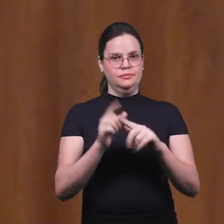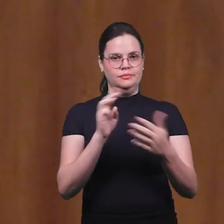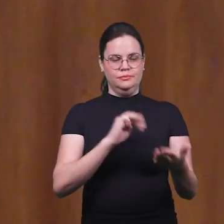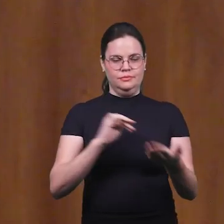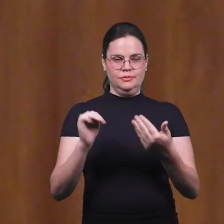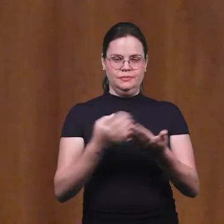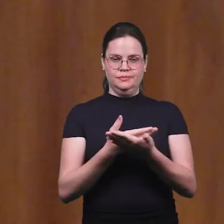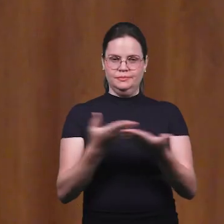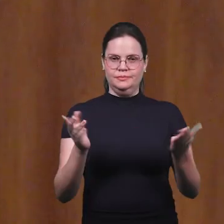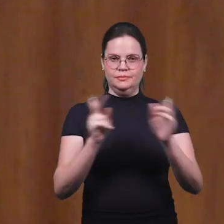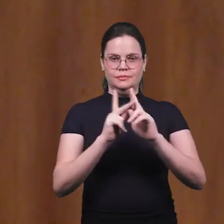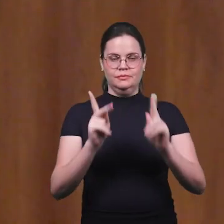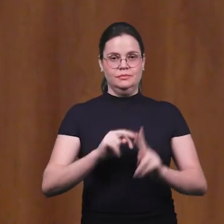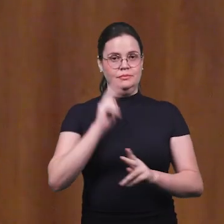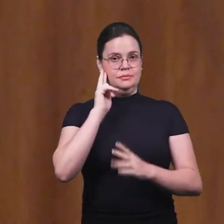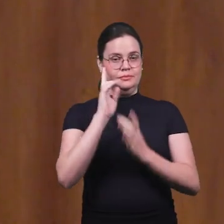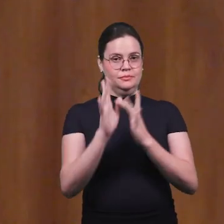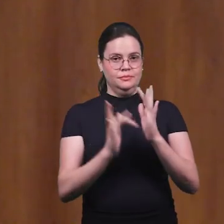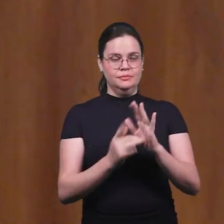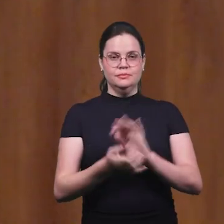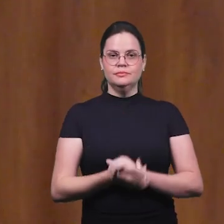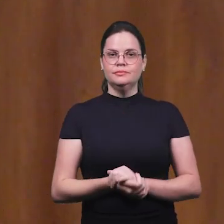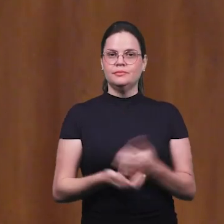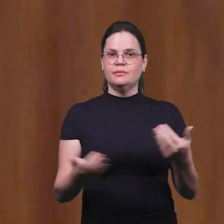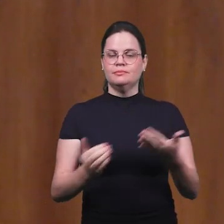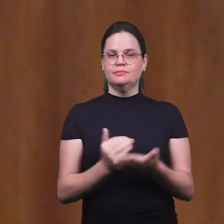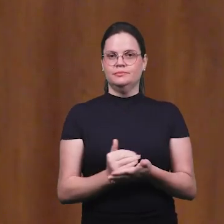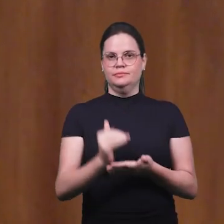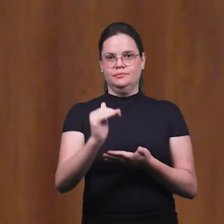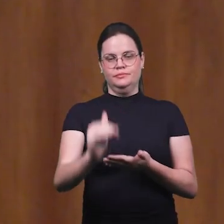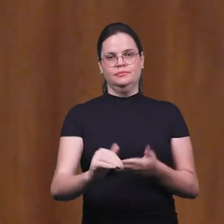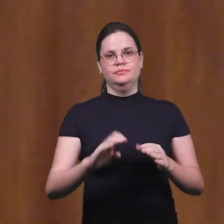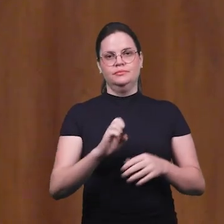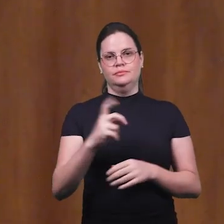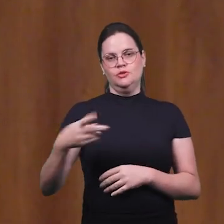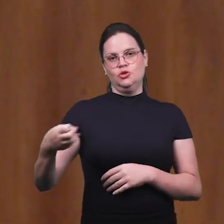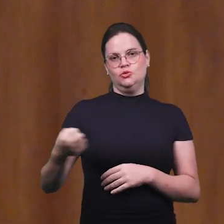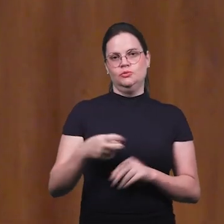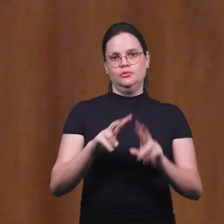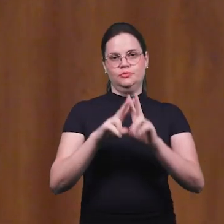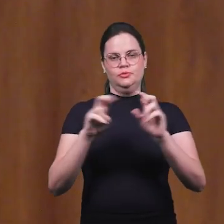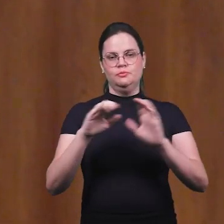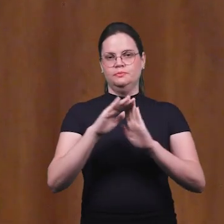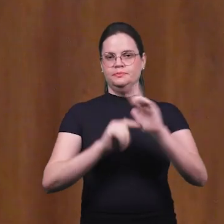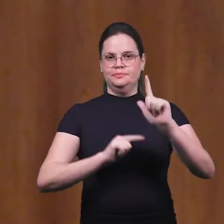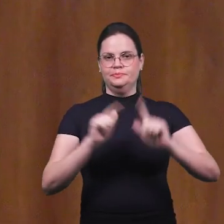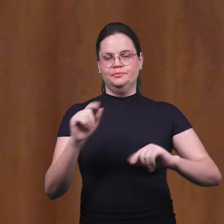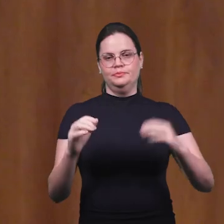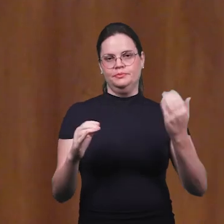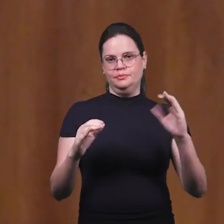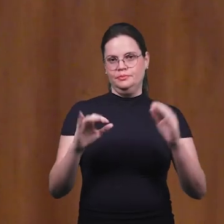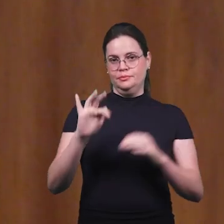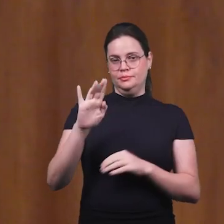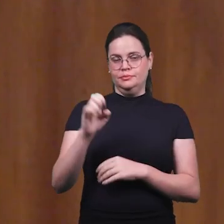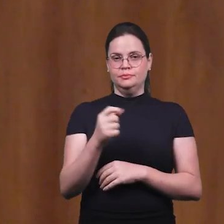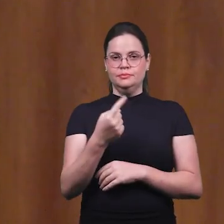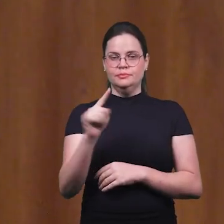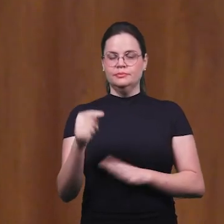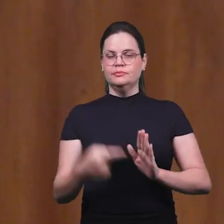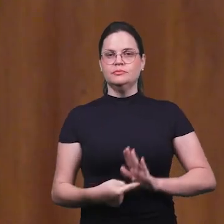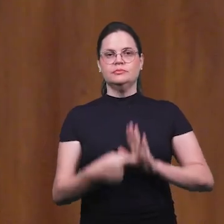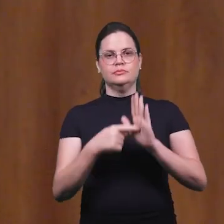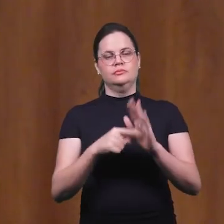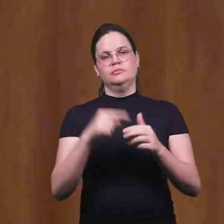Senhor Jesus. Nós estamos iniciando mais um episódio do programa Ciência e Fé, um programa que fala de